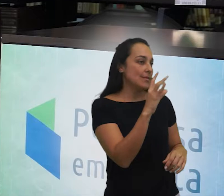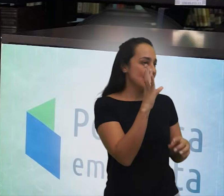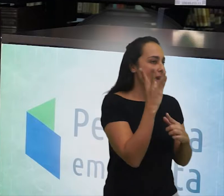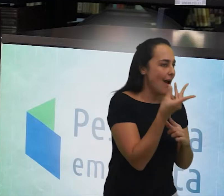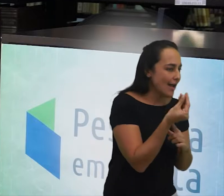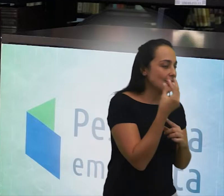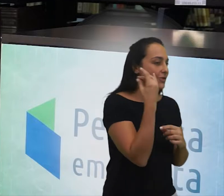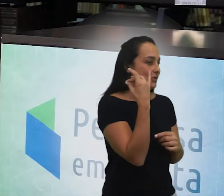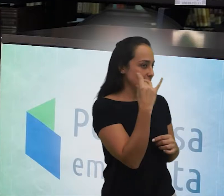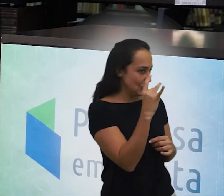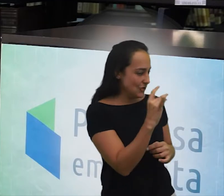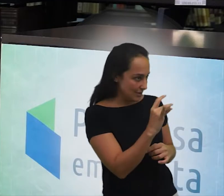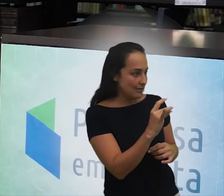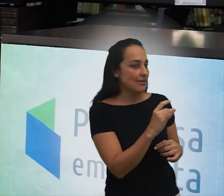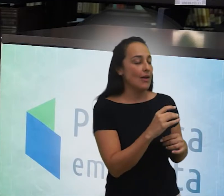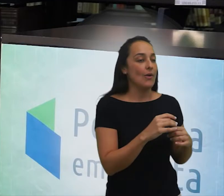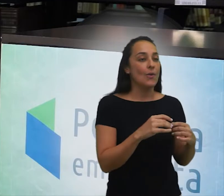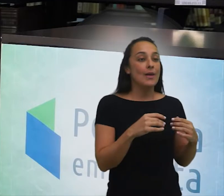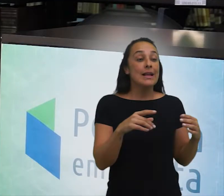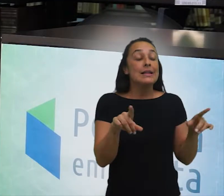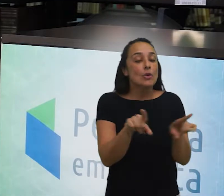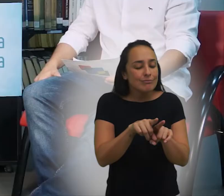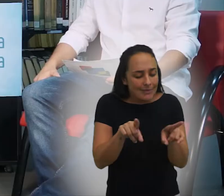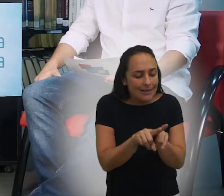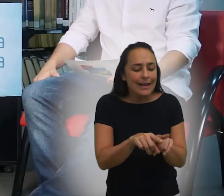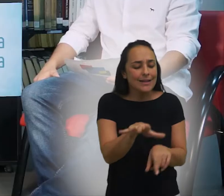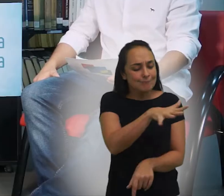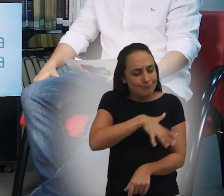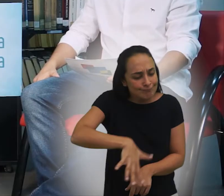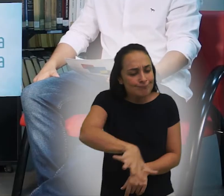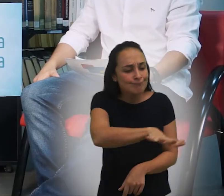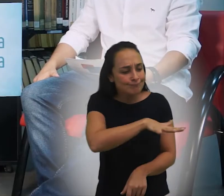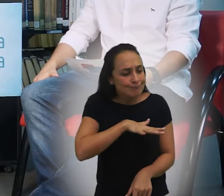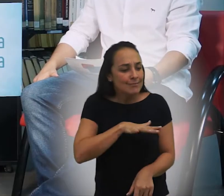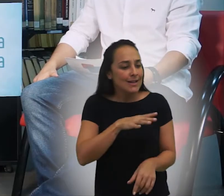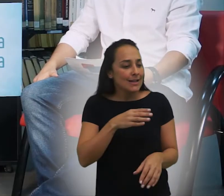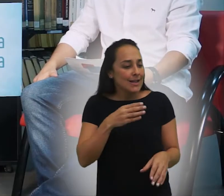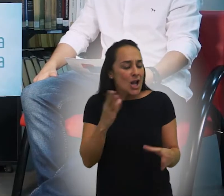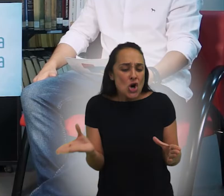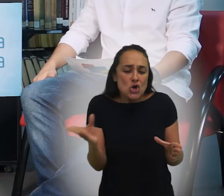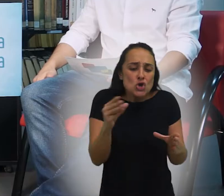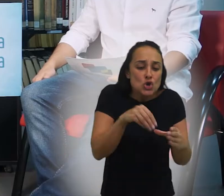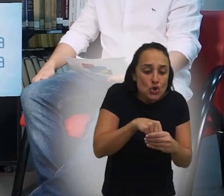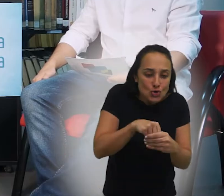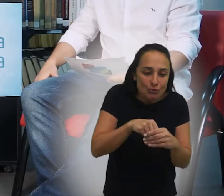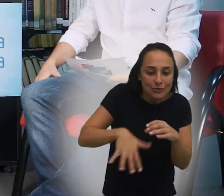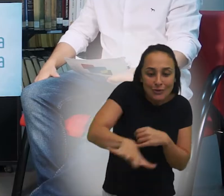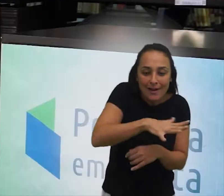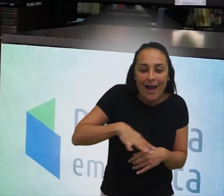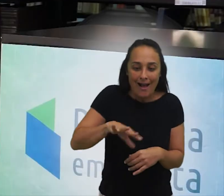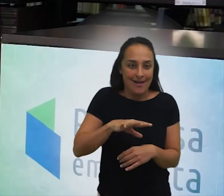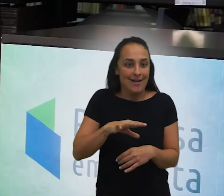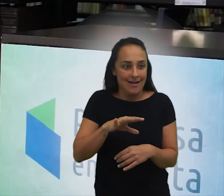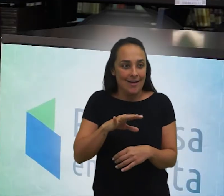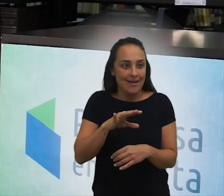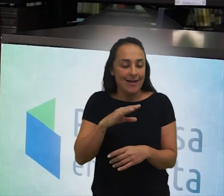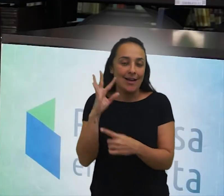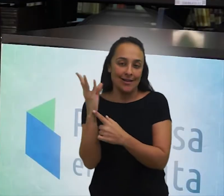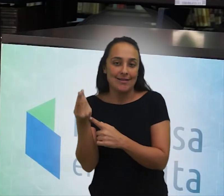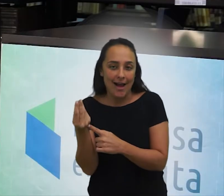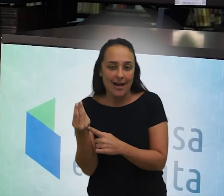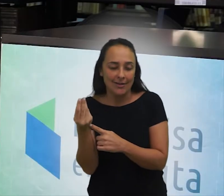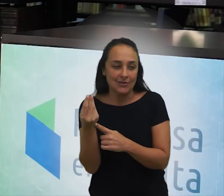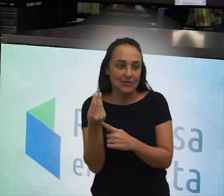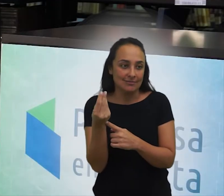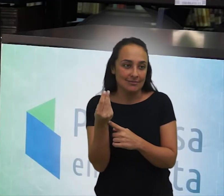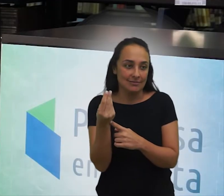que o digital está totalmente inserido no campo da arte hoje. Essa produção digital, ela veio muito mais do meio